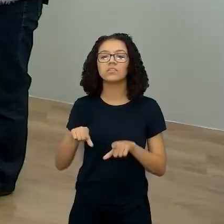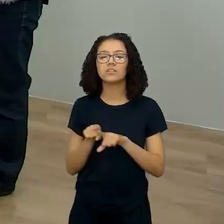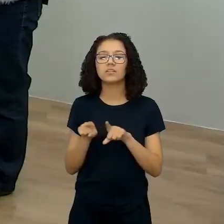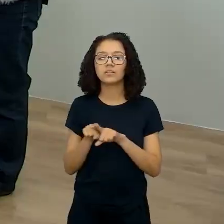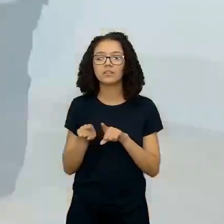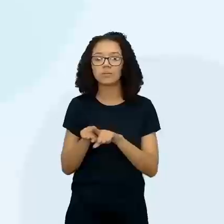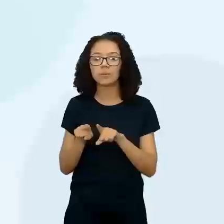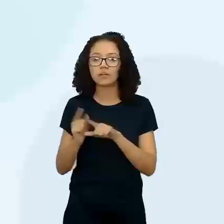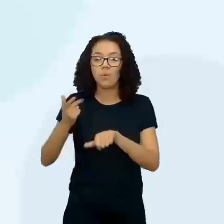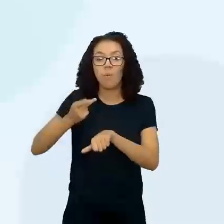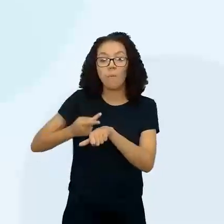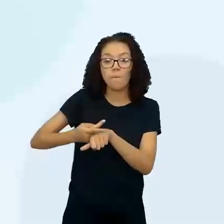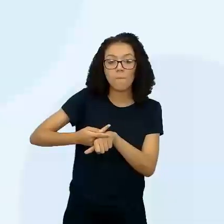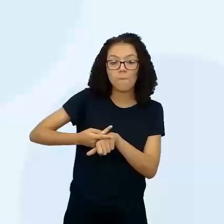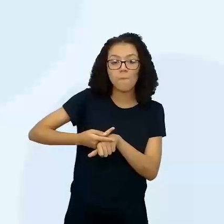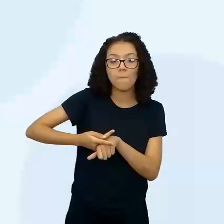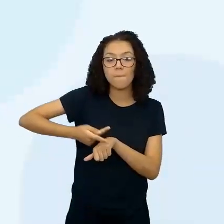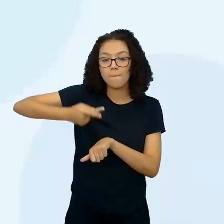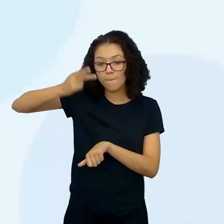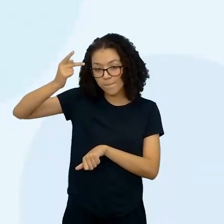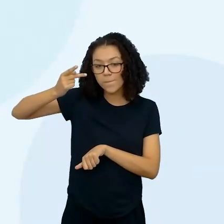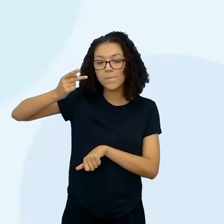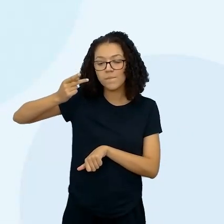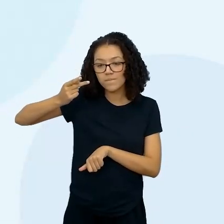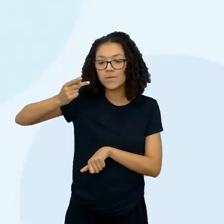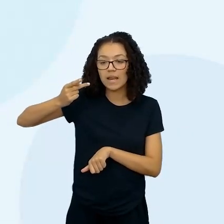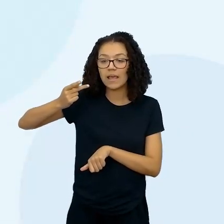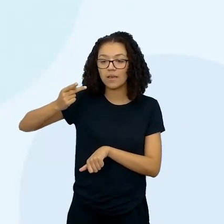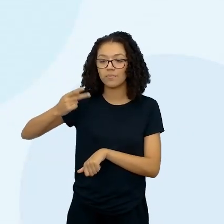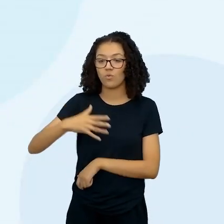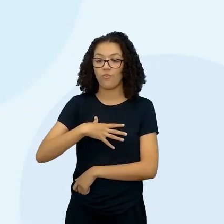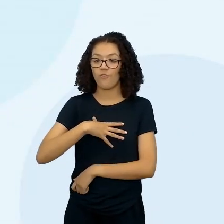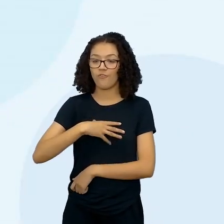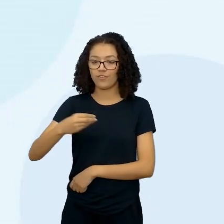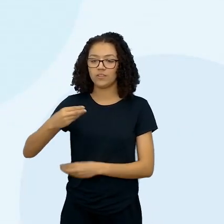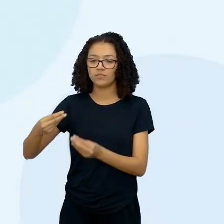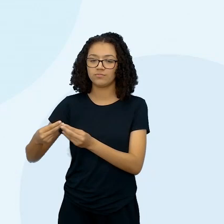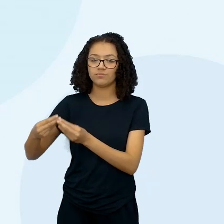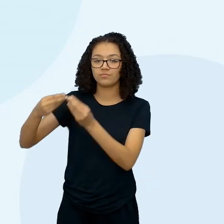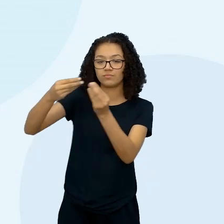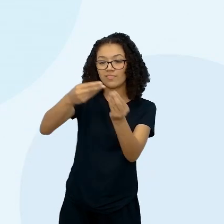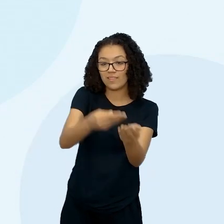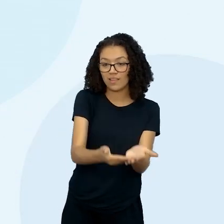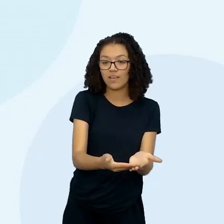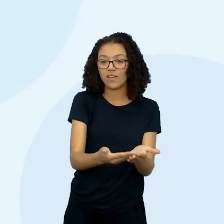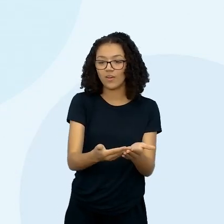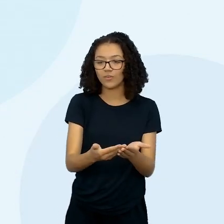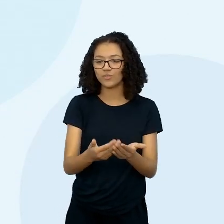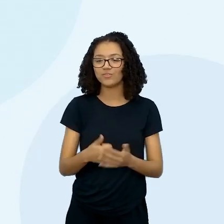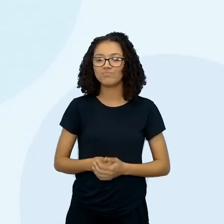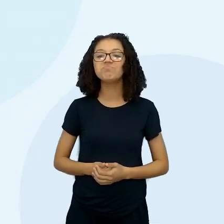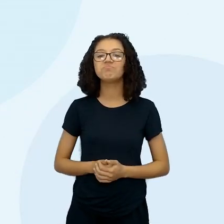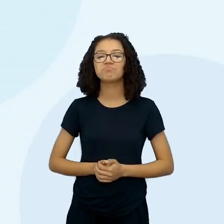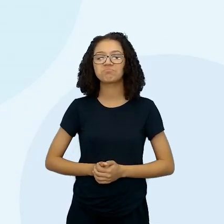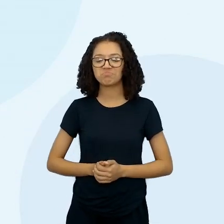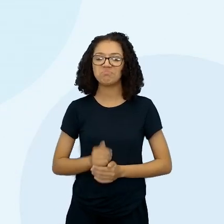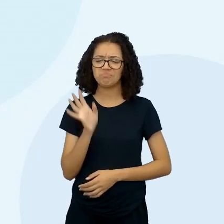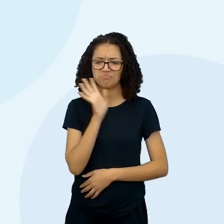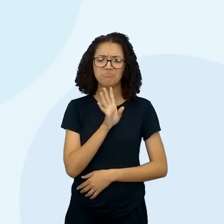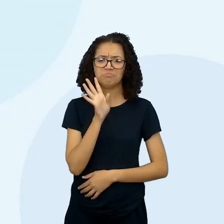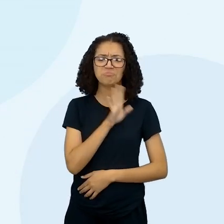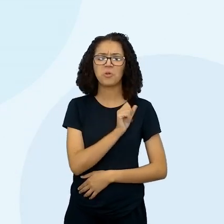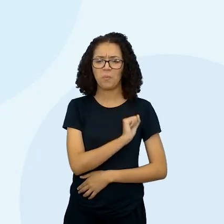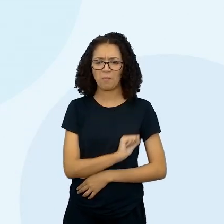até um prêmio que foi instituído para o filho dela. Foi um trauma, mas é muito legal. Muito legal